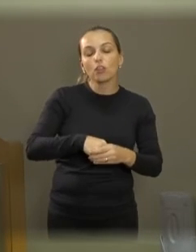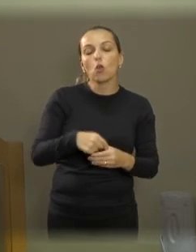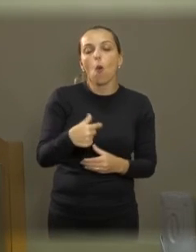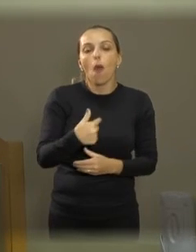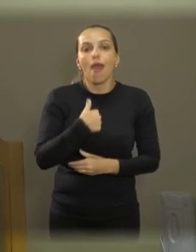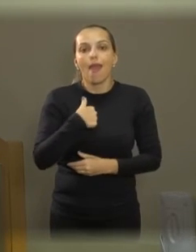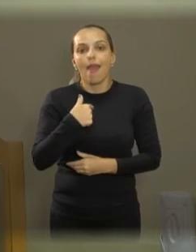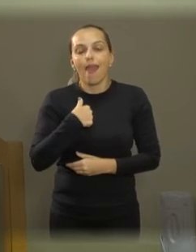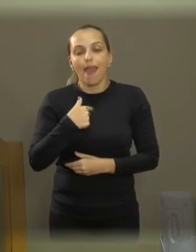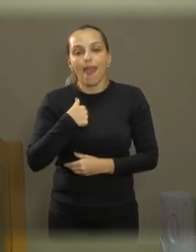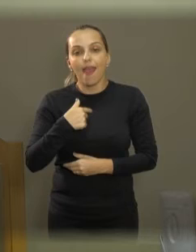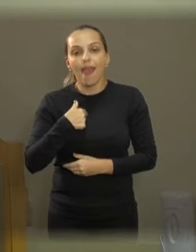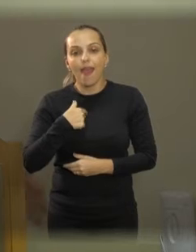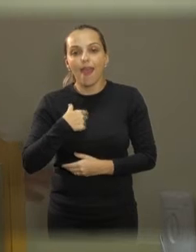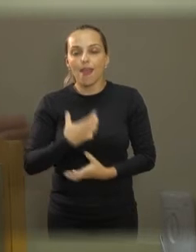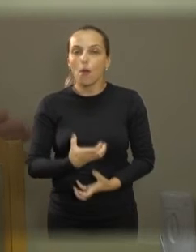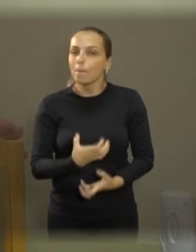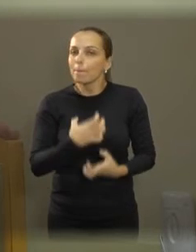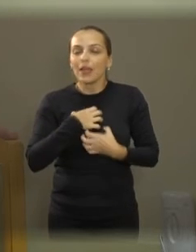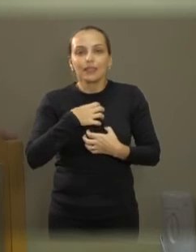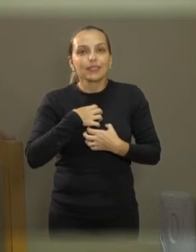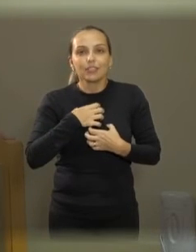casa.